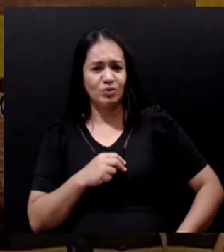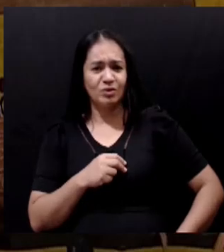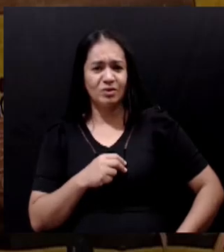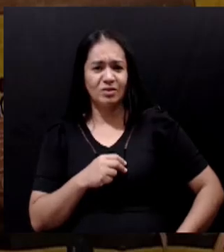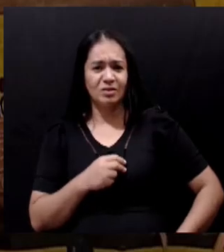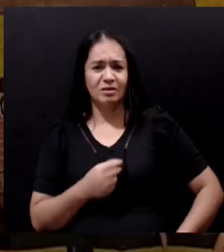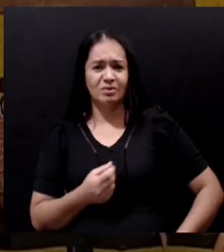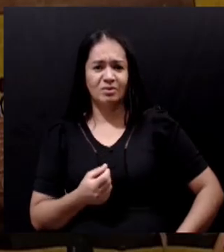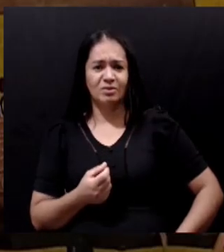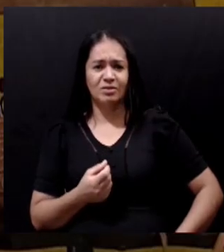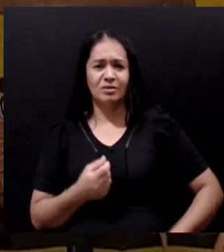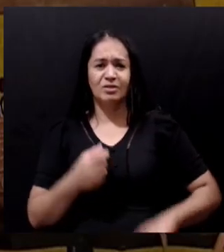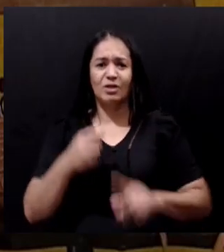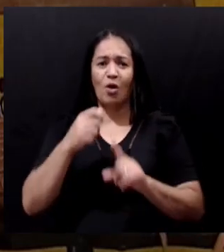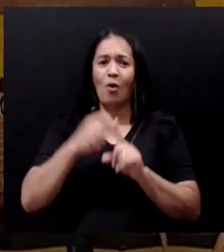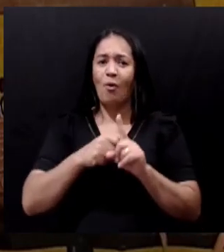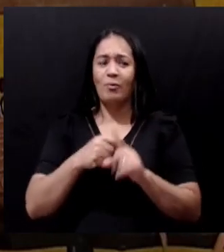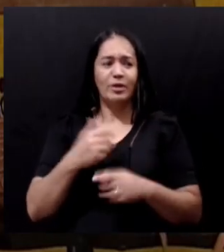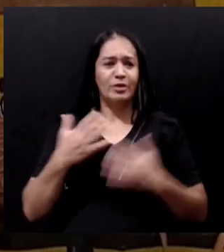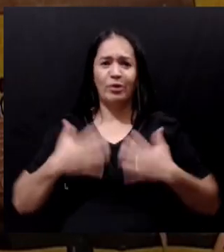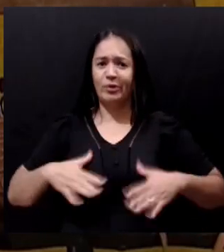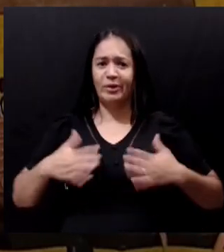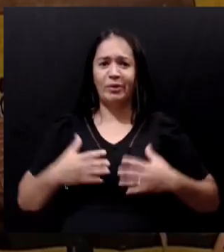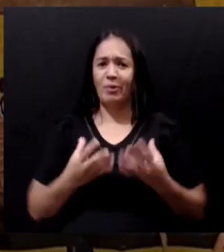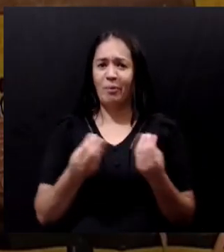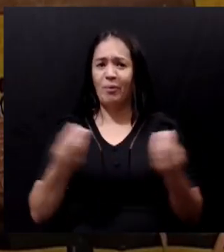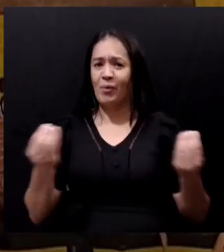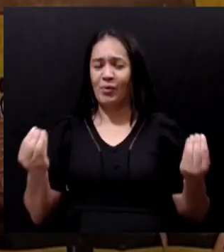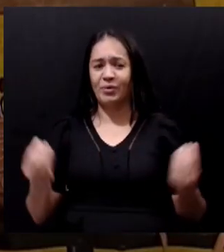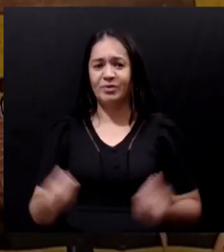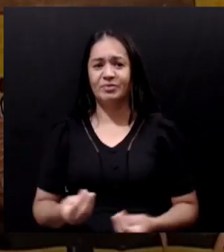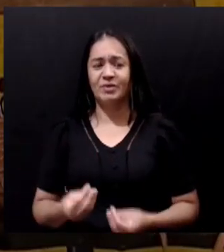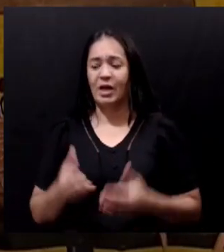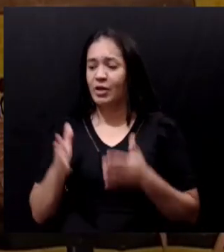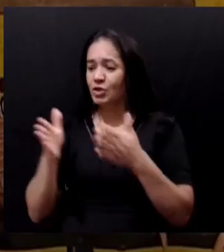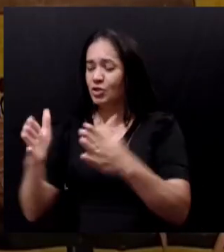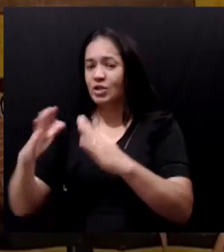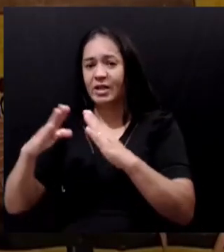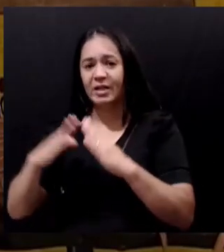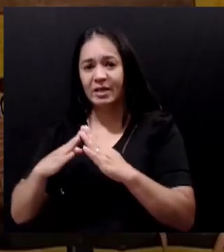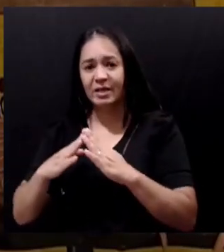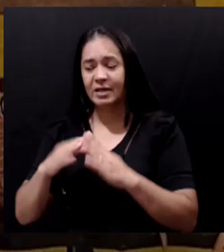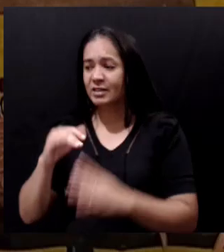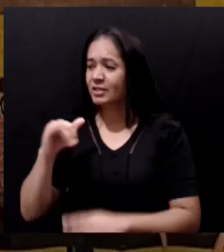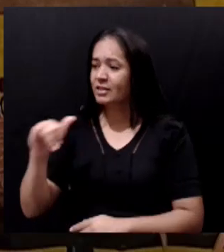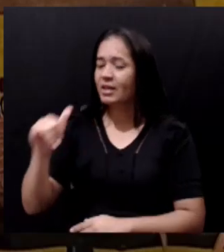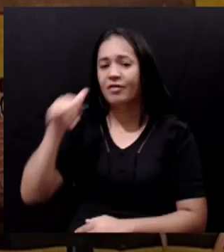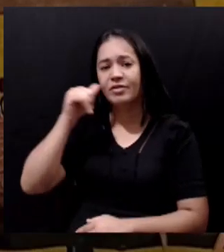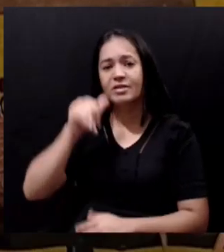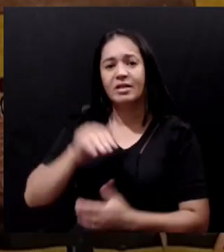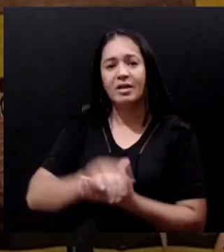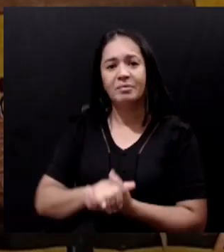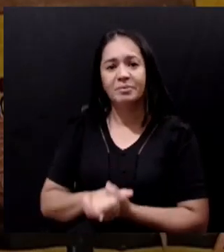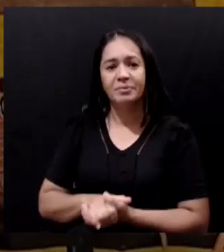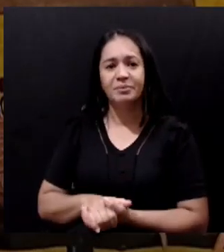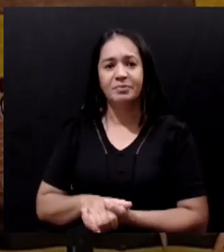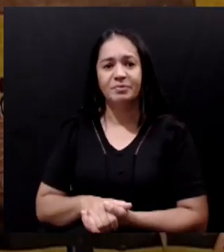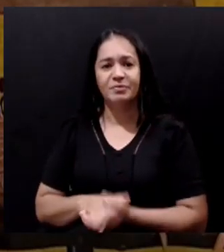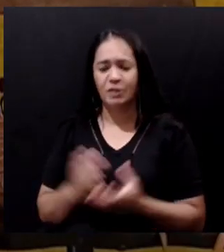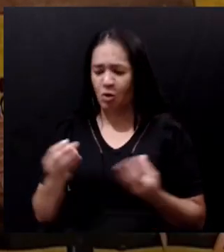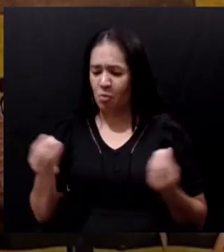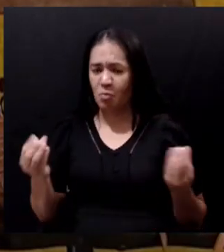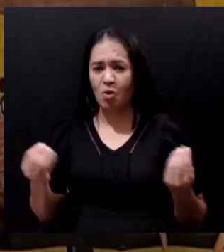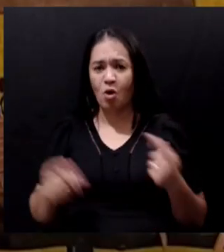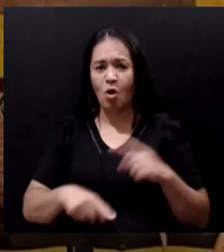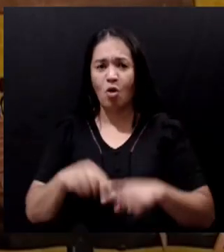tranquilo, tanta recheio que tinha. Aí foi quando eu cheguei em casa que falei para ela, que aquele monte de coisa, o que é que nós ia fazer? Ainda deu um pouco para